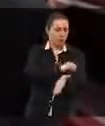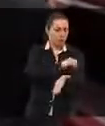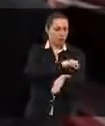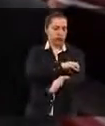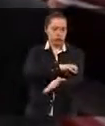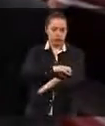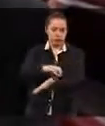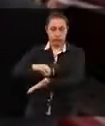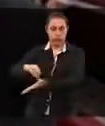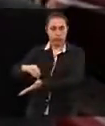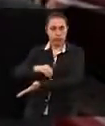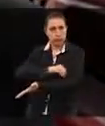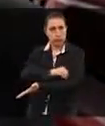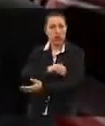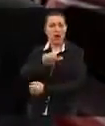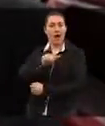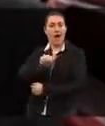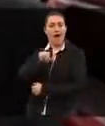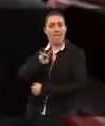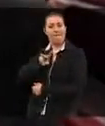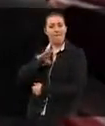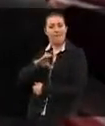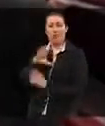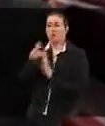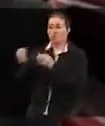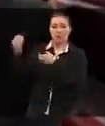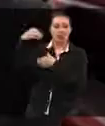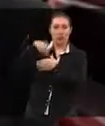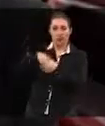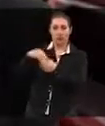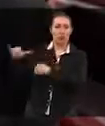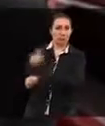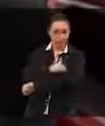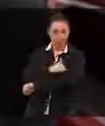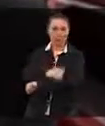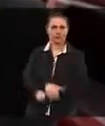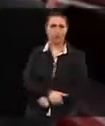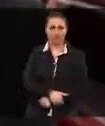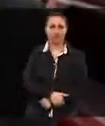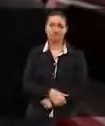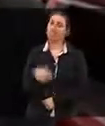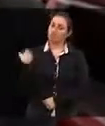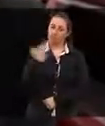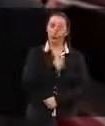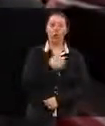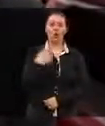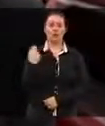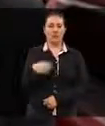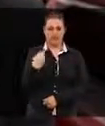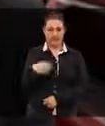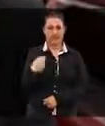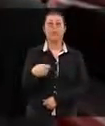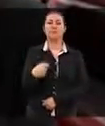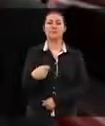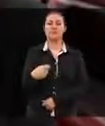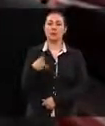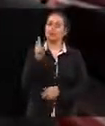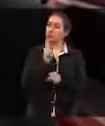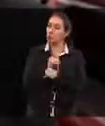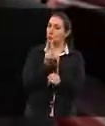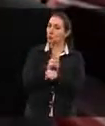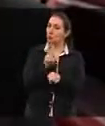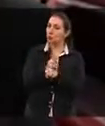derrames, AVCs, enfim, uma série de complicações. Então, por isso que nós precisamos, sim, tomar o maior